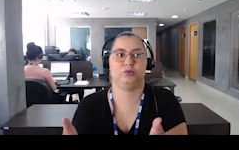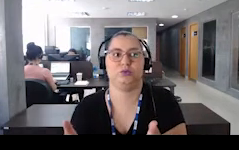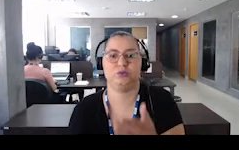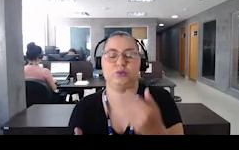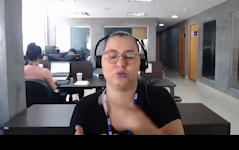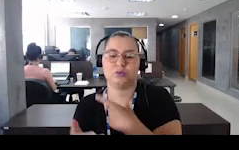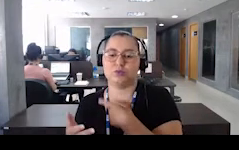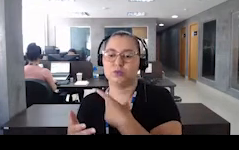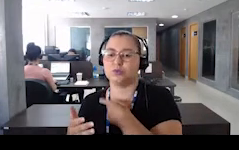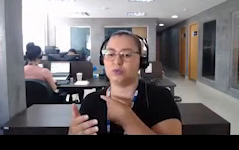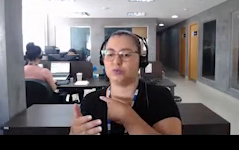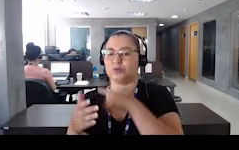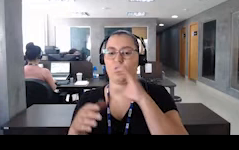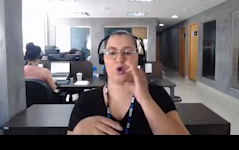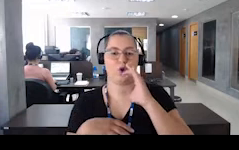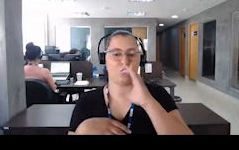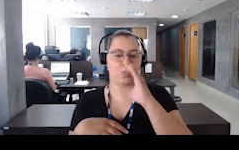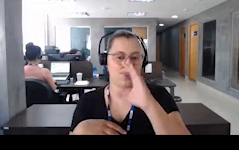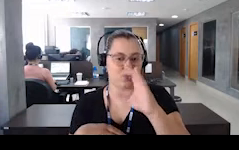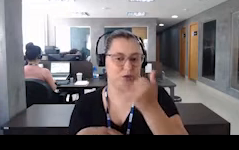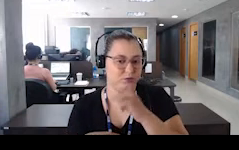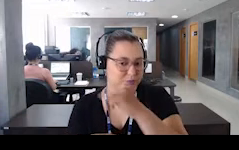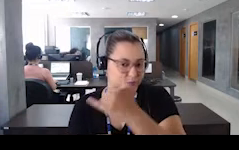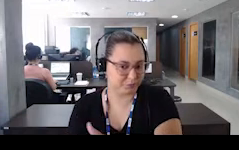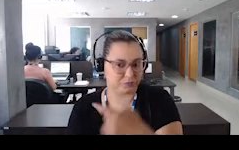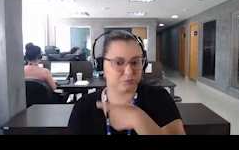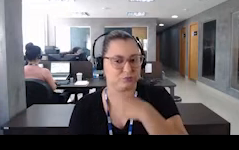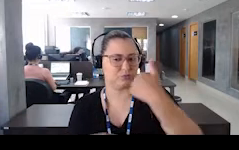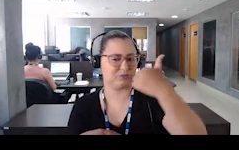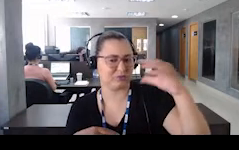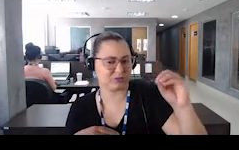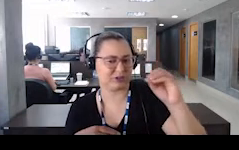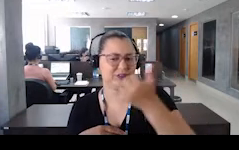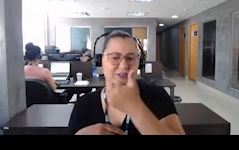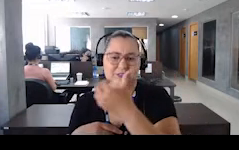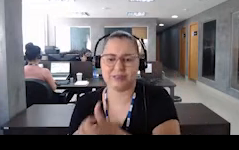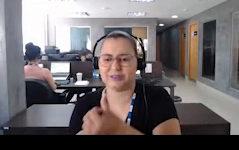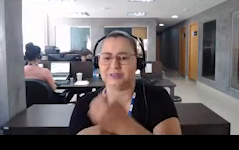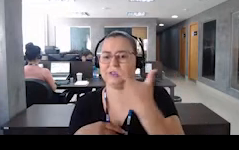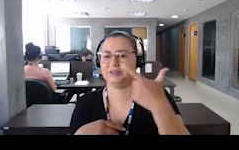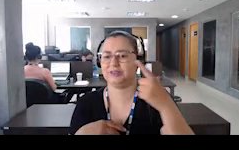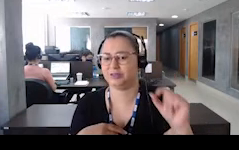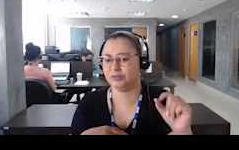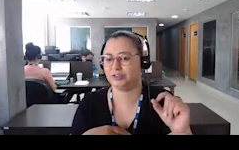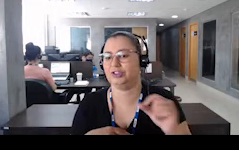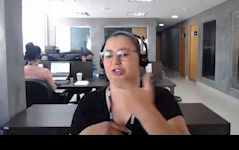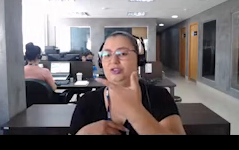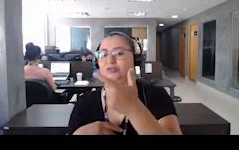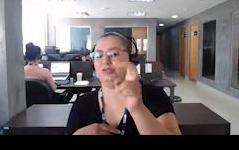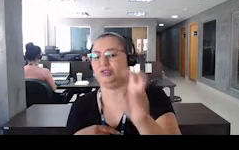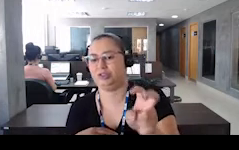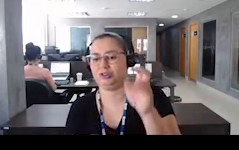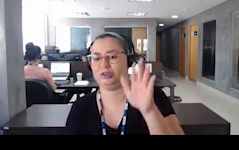dele é de acordo com a corrente elétrica, certo? Então, temos disjuntores de 10, 16, 20, 25, né? Depende